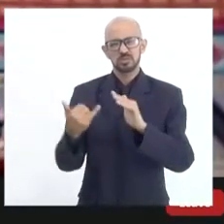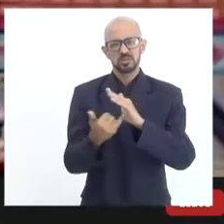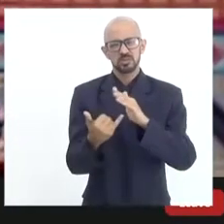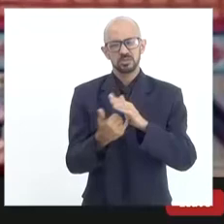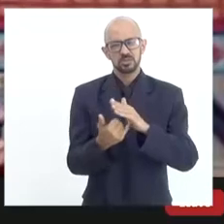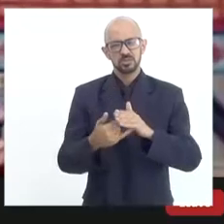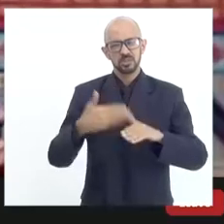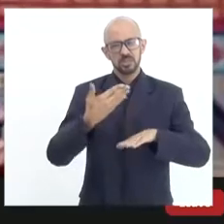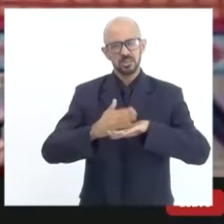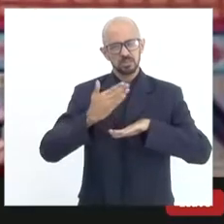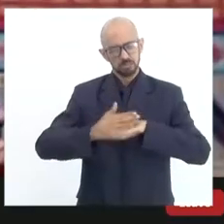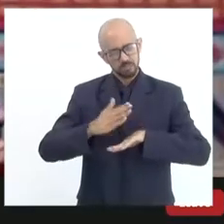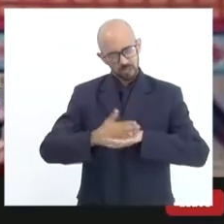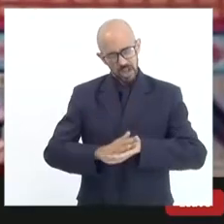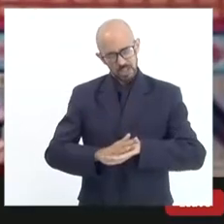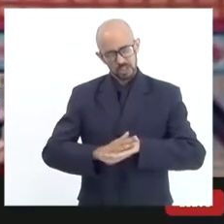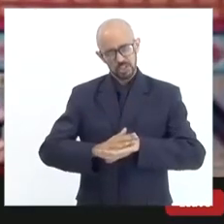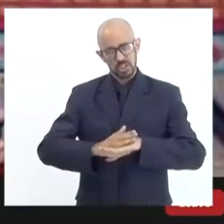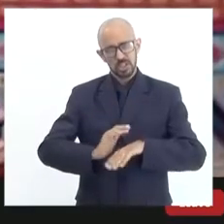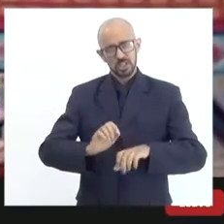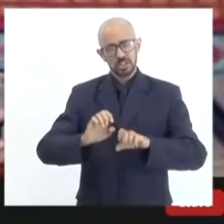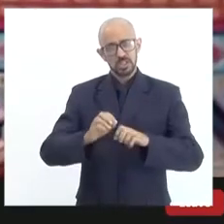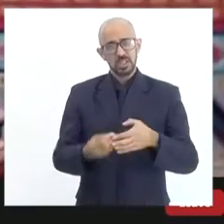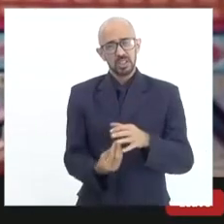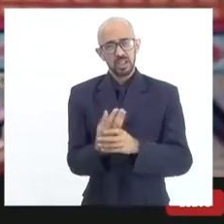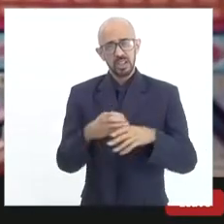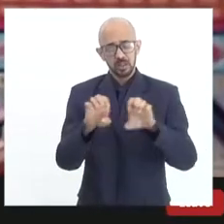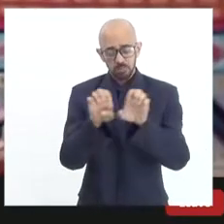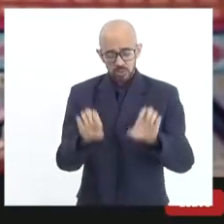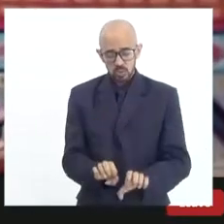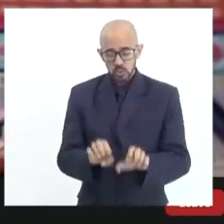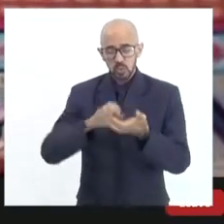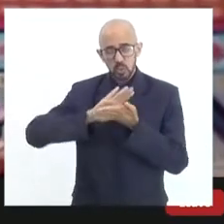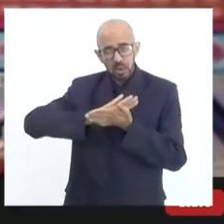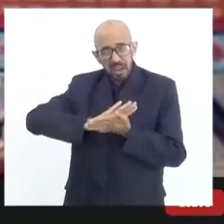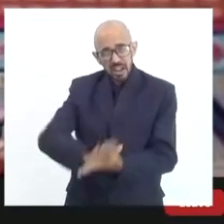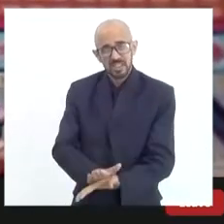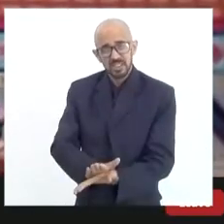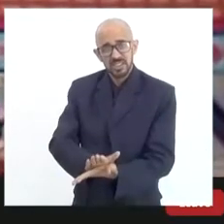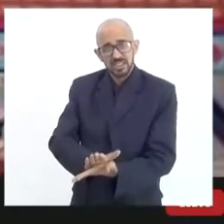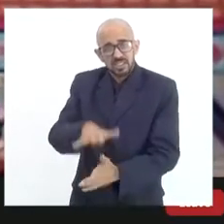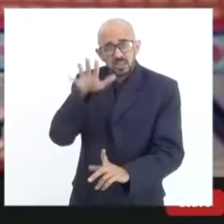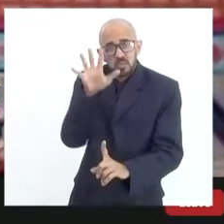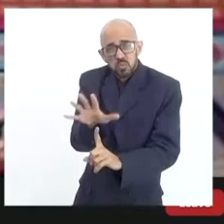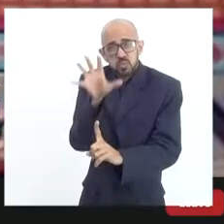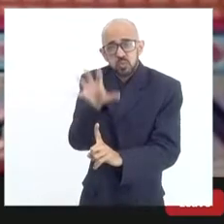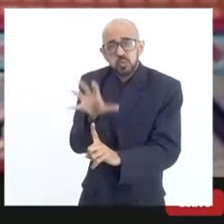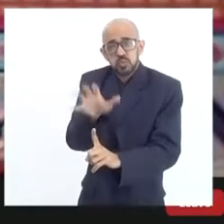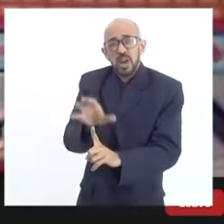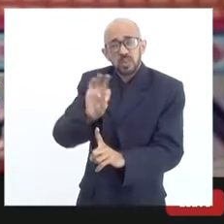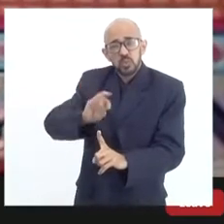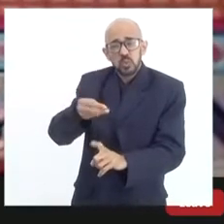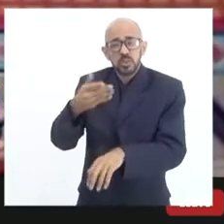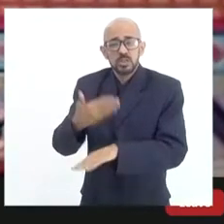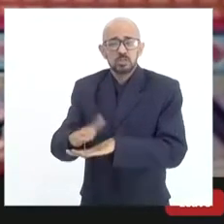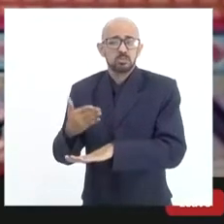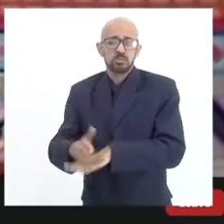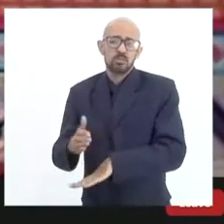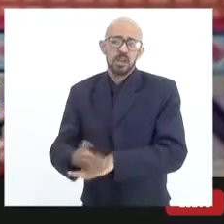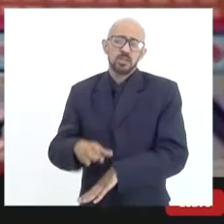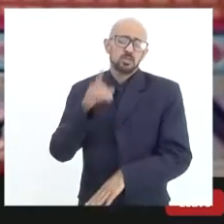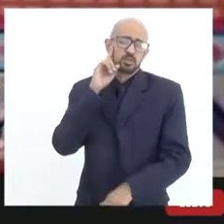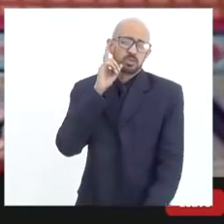suas práticas, estruturando o racismo e contaminando as práticas cotidianas,